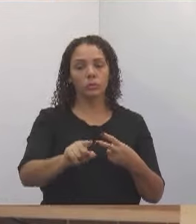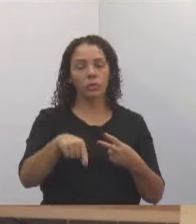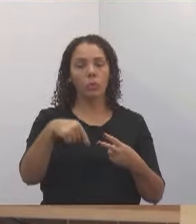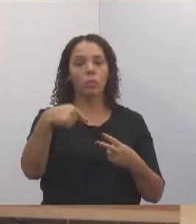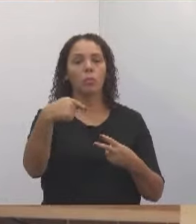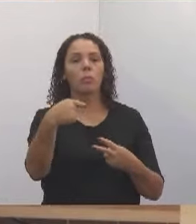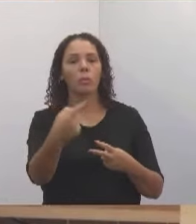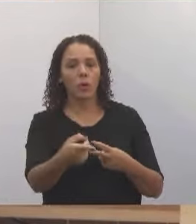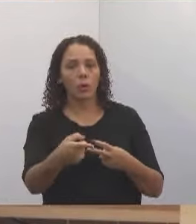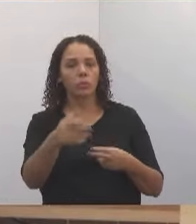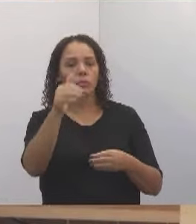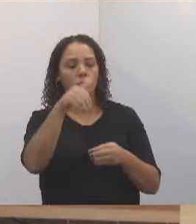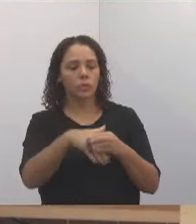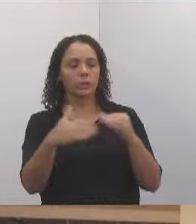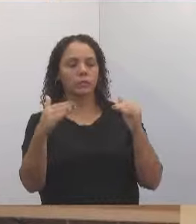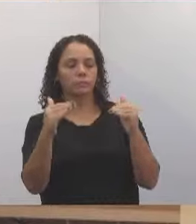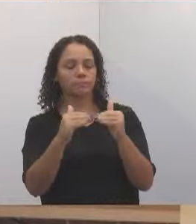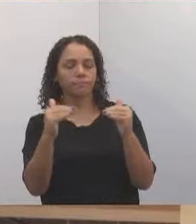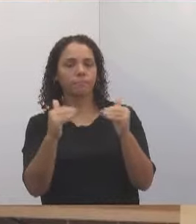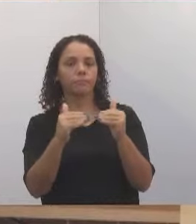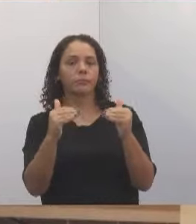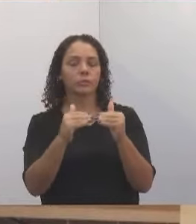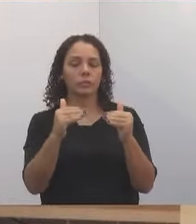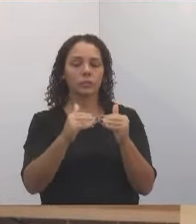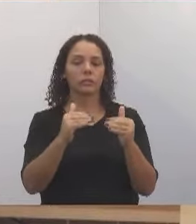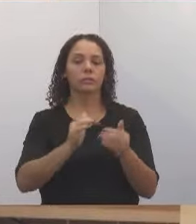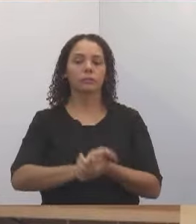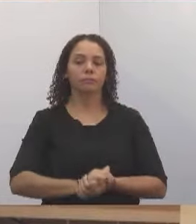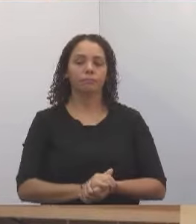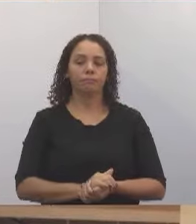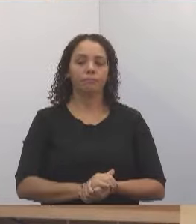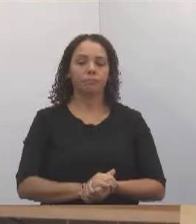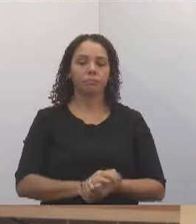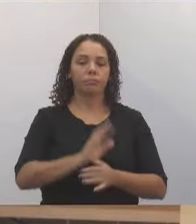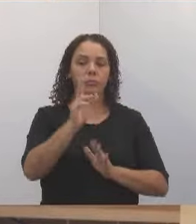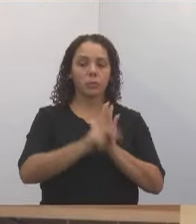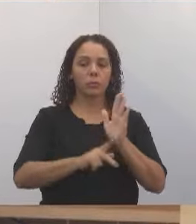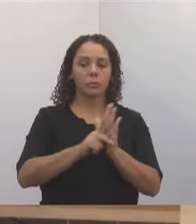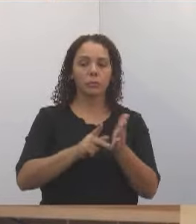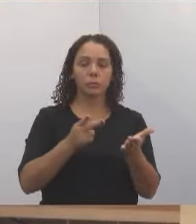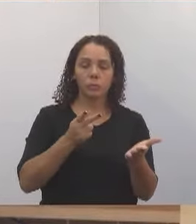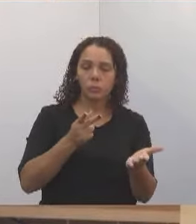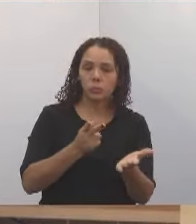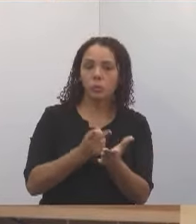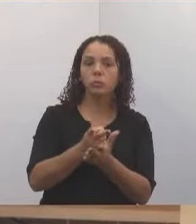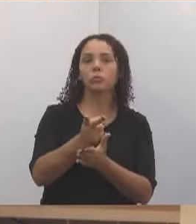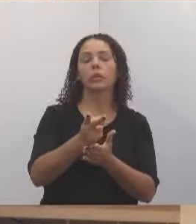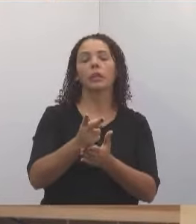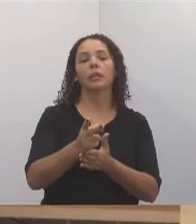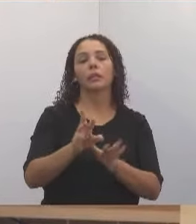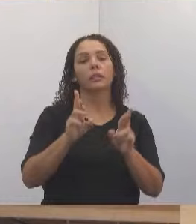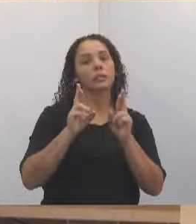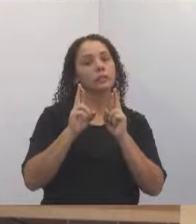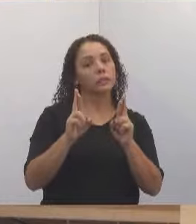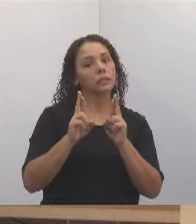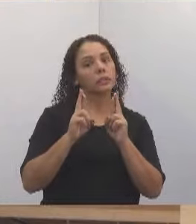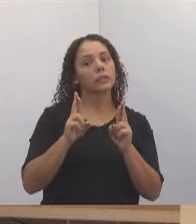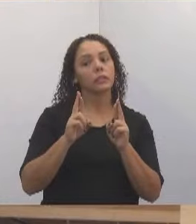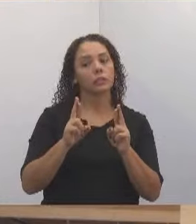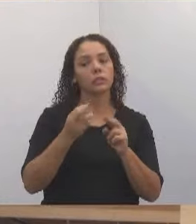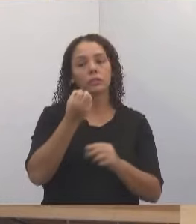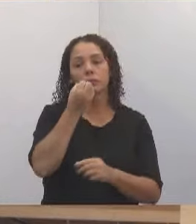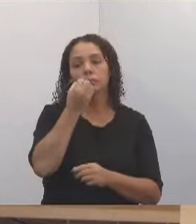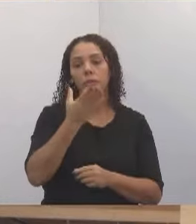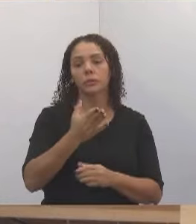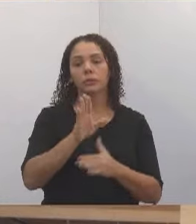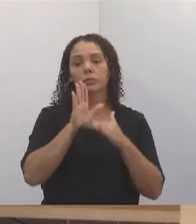favorável. E vamos estar dando aí sequência nesse projeto e que seja aí bem viável,